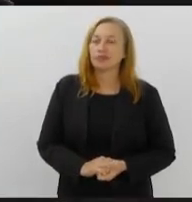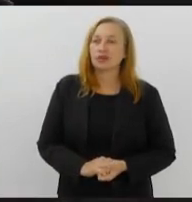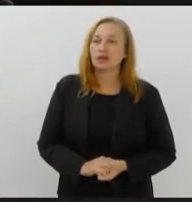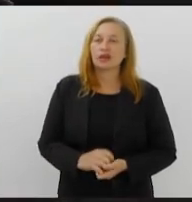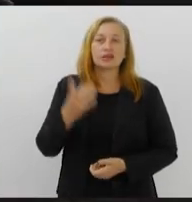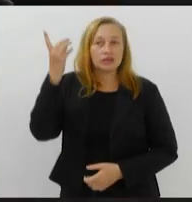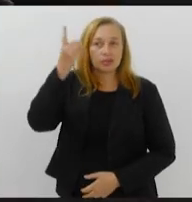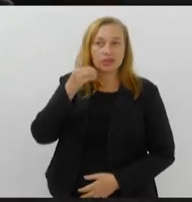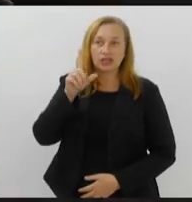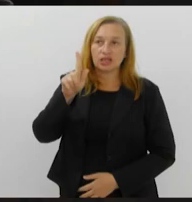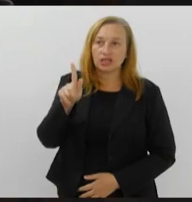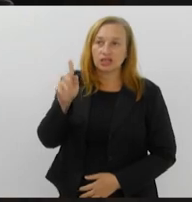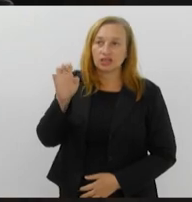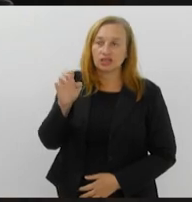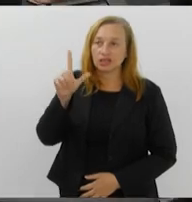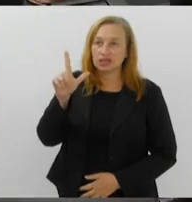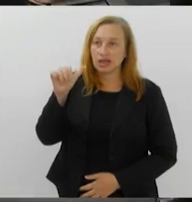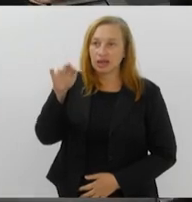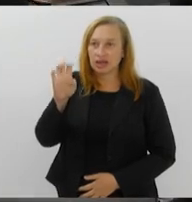Deputada Gisele Monteiro.